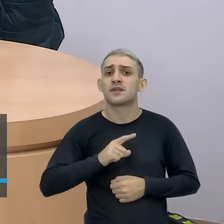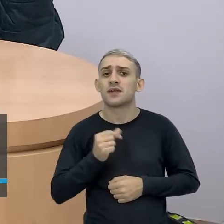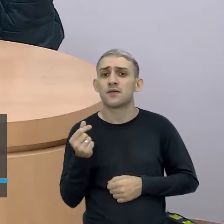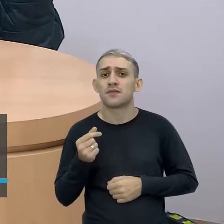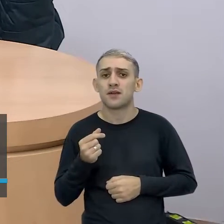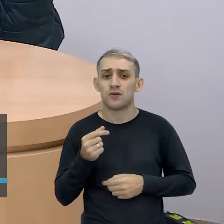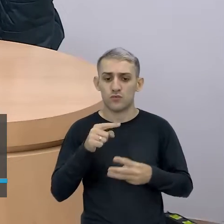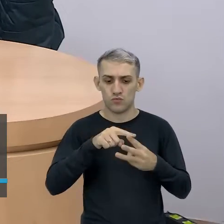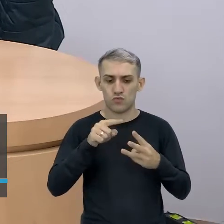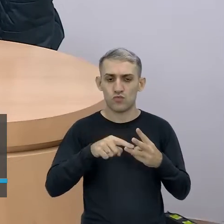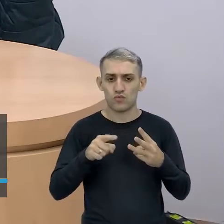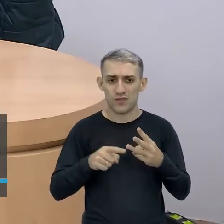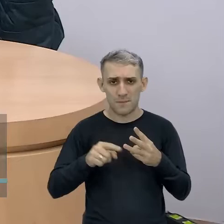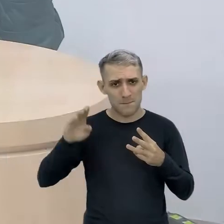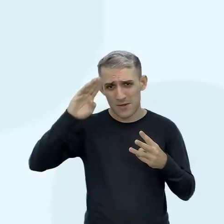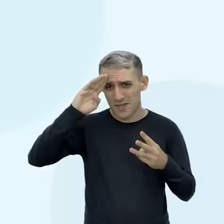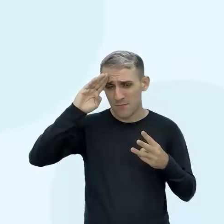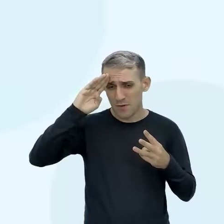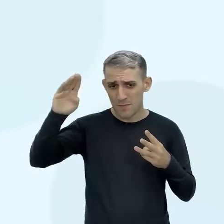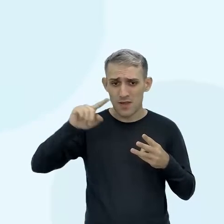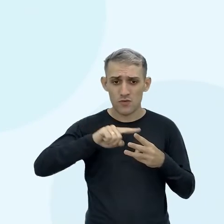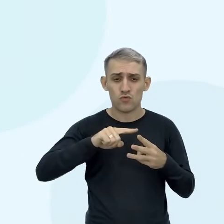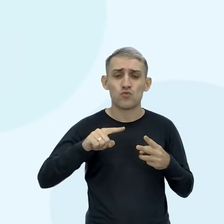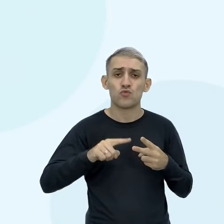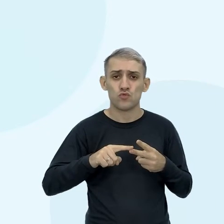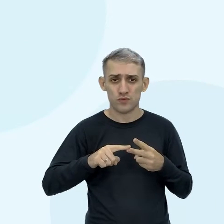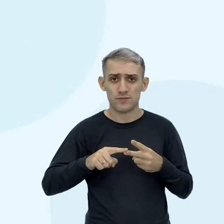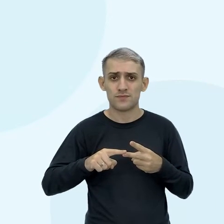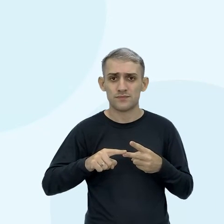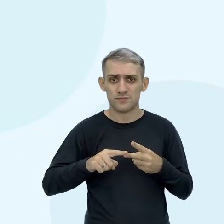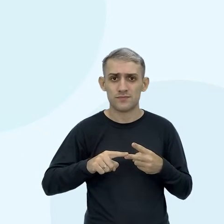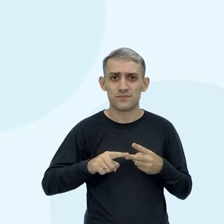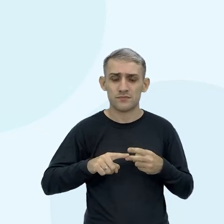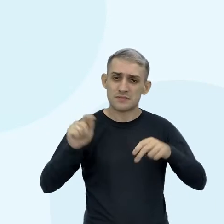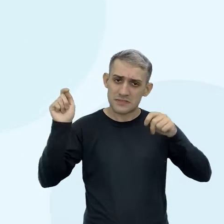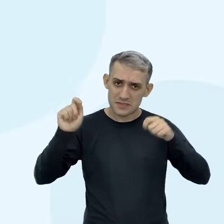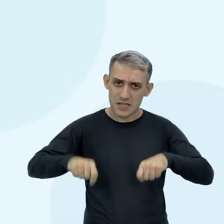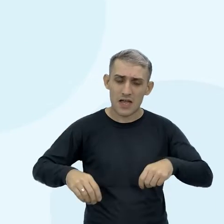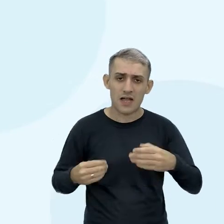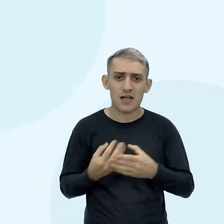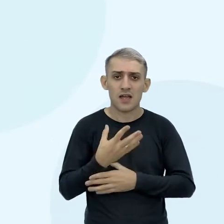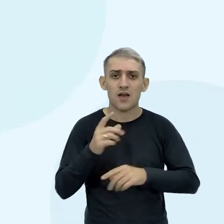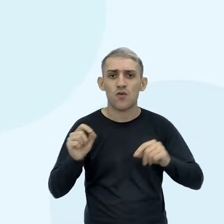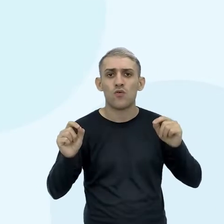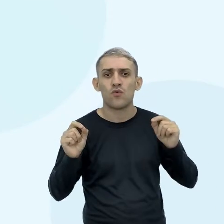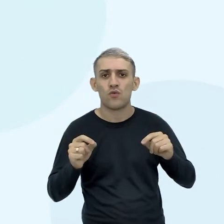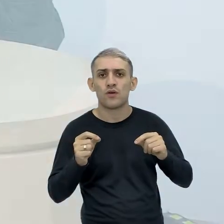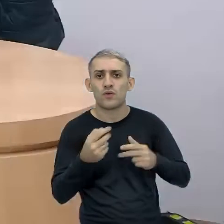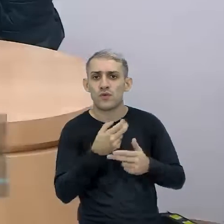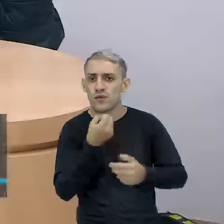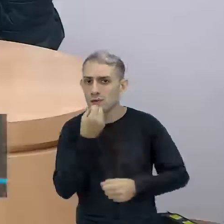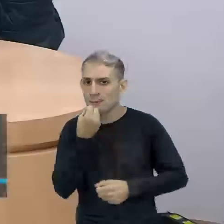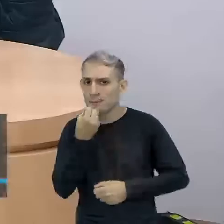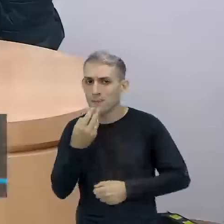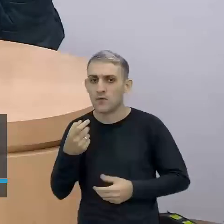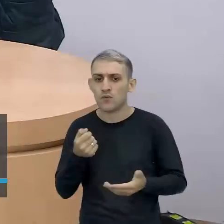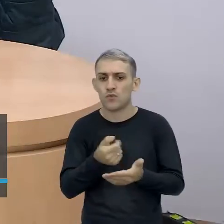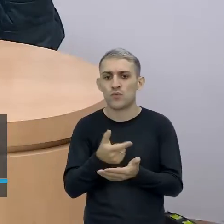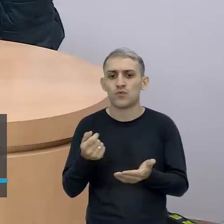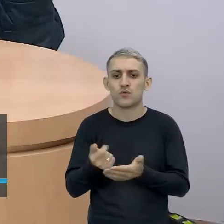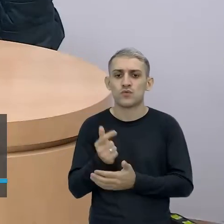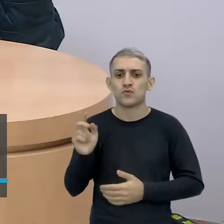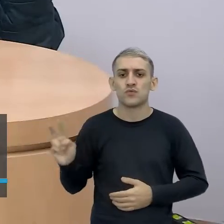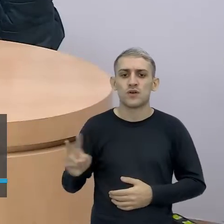e poder militar, principalmente capital e tecnologia, ele produz bens de consumo com maior valor